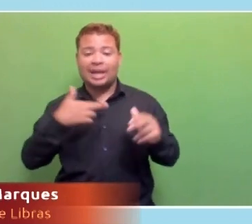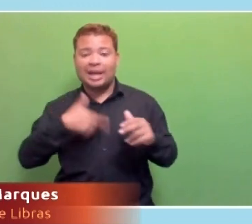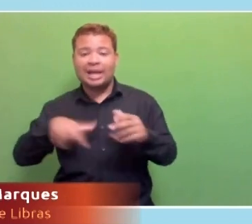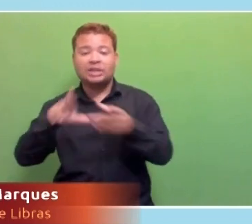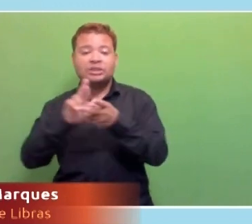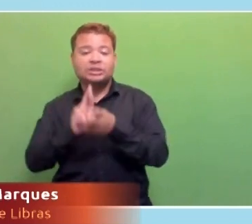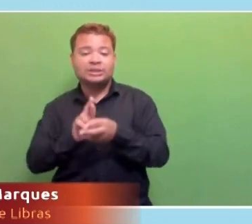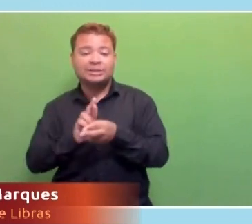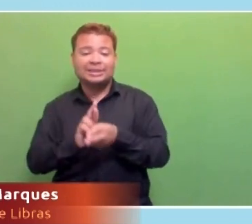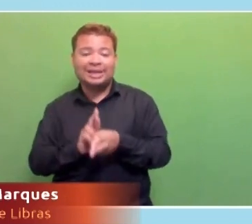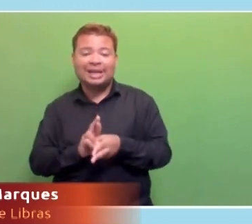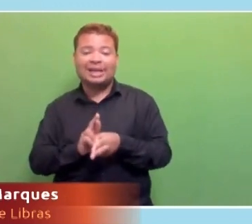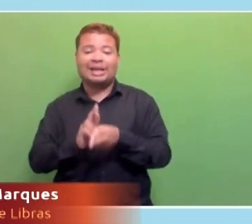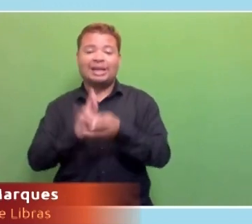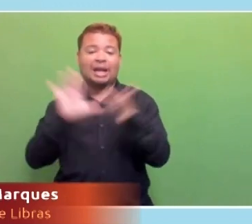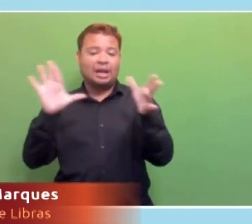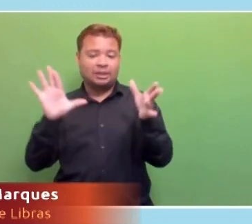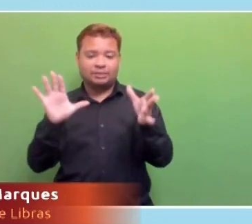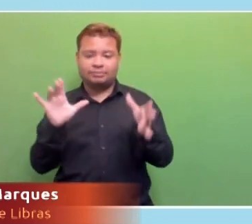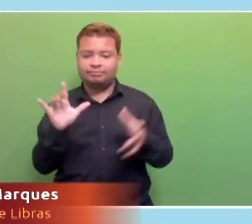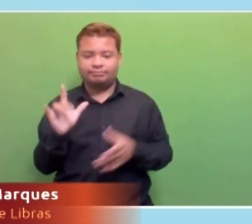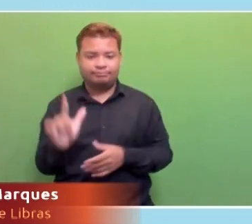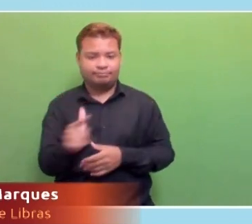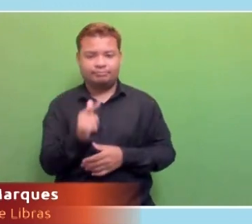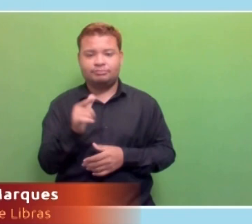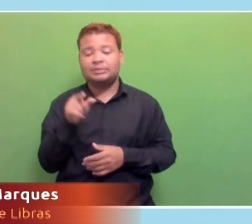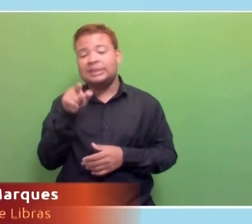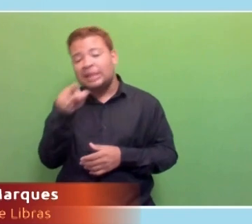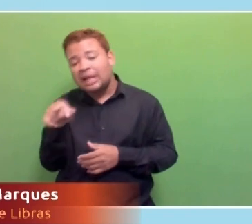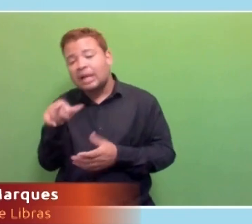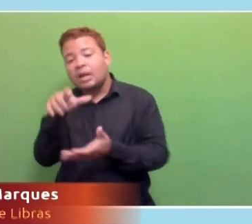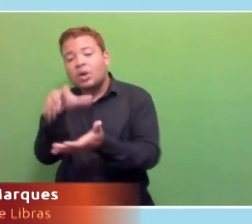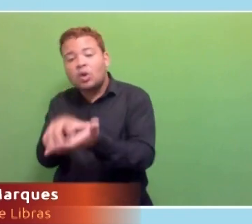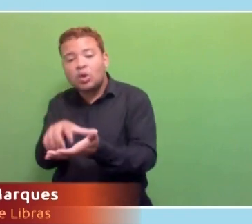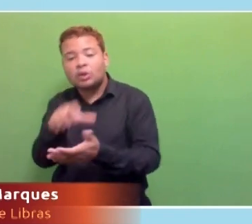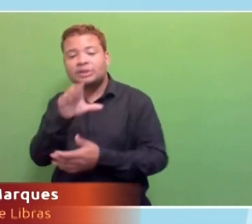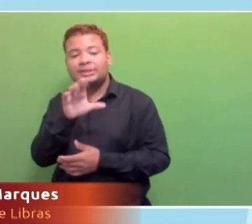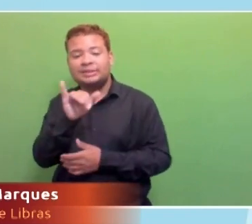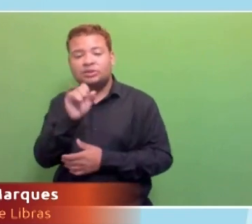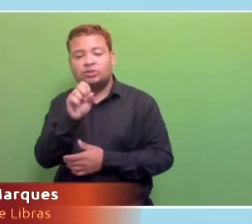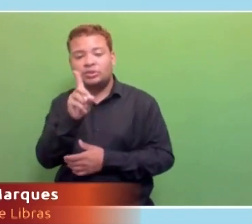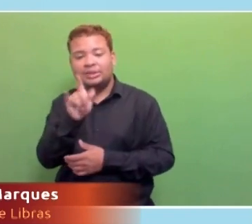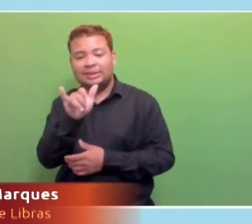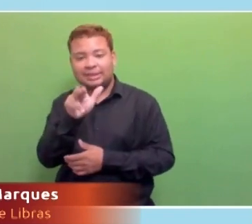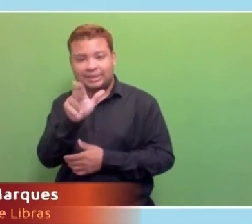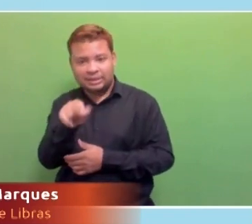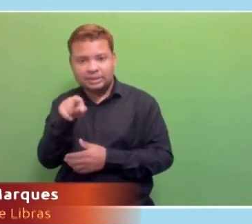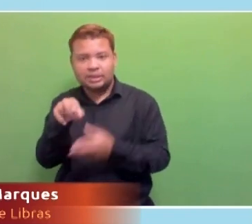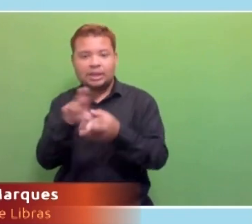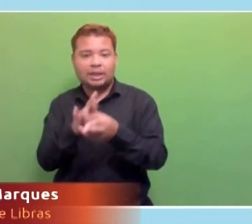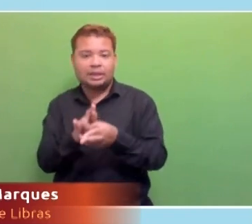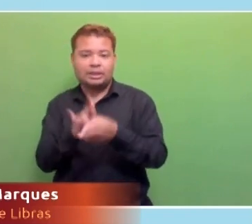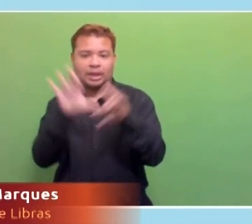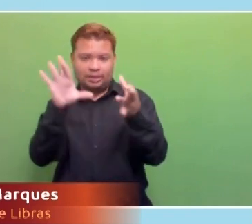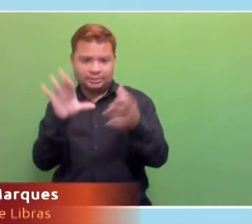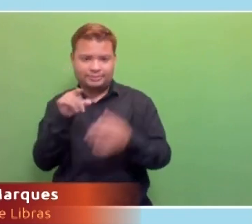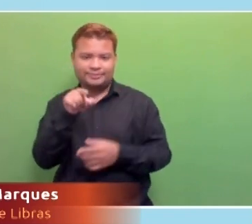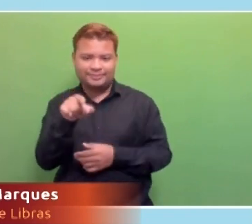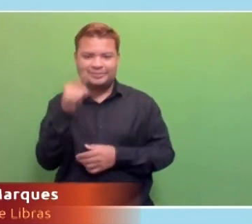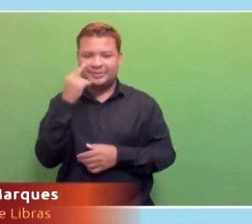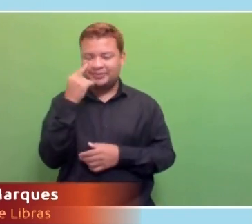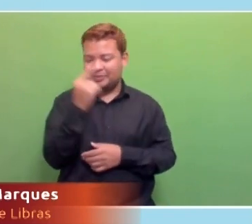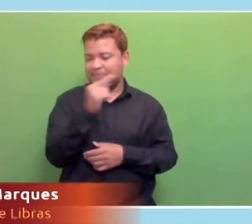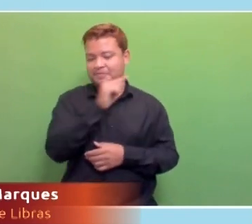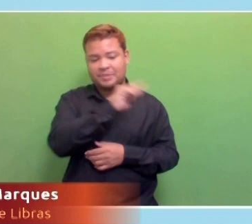realidade, está governando hoje a Cisjordânia. Então, temos esses três casos diferentes também na